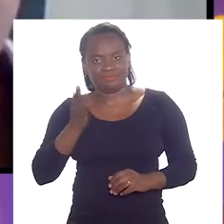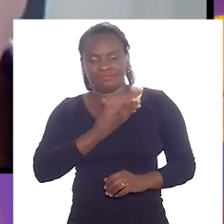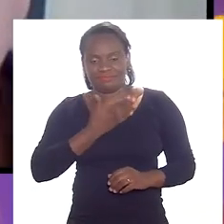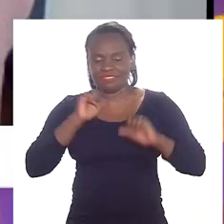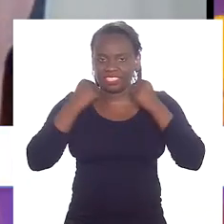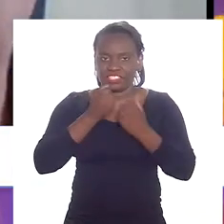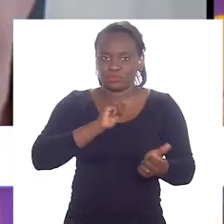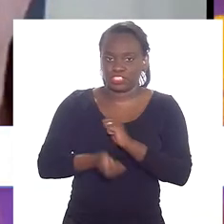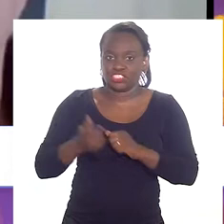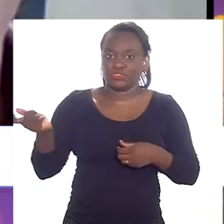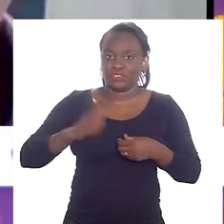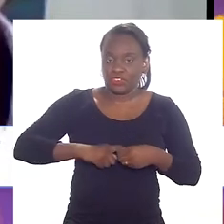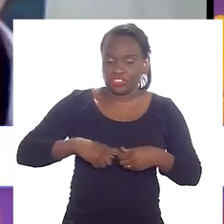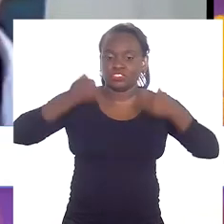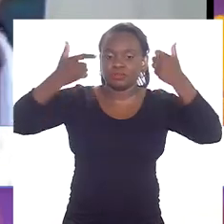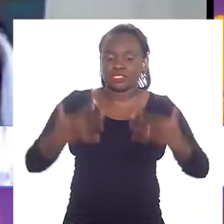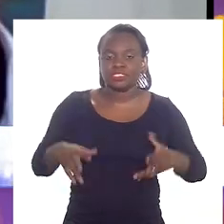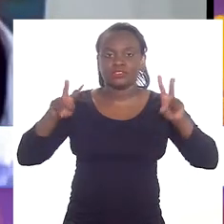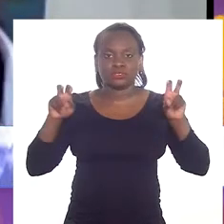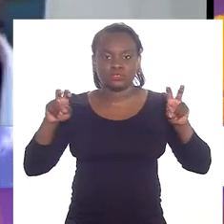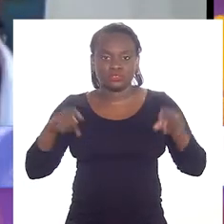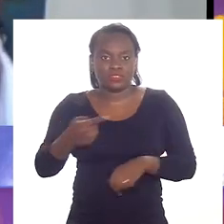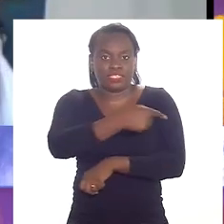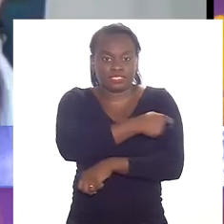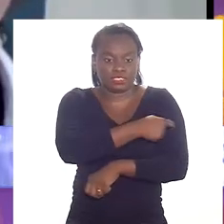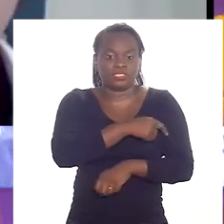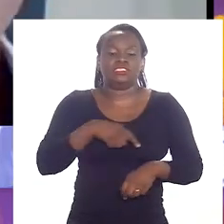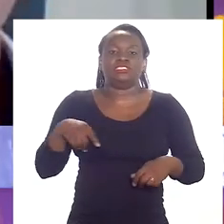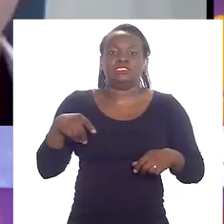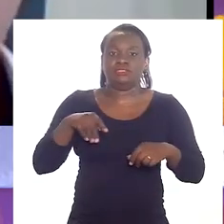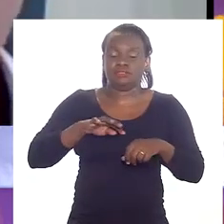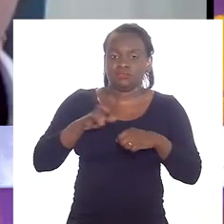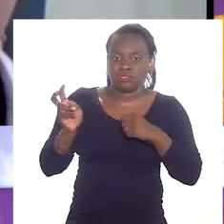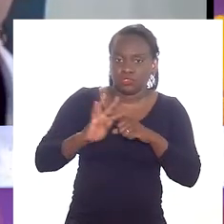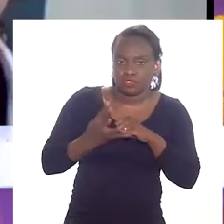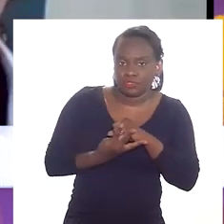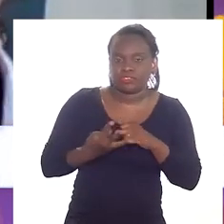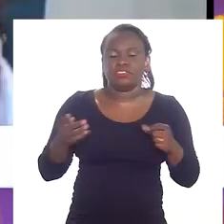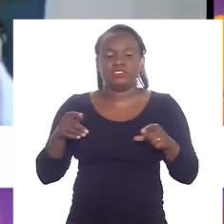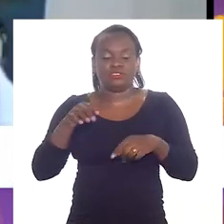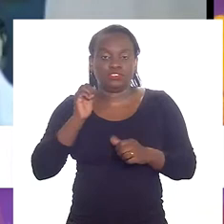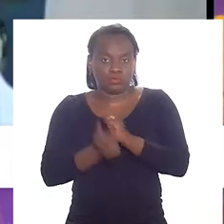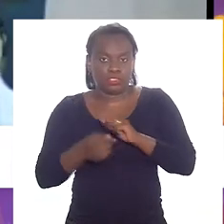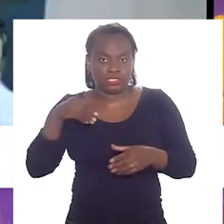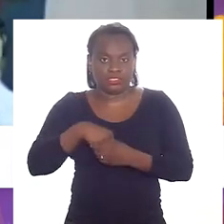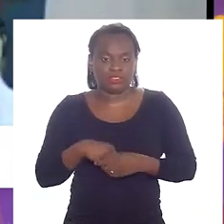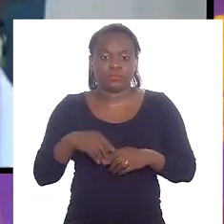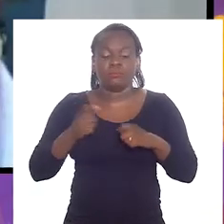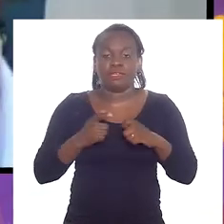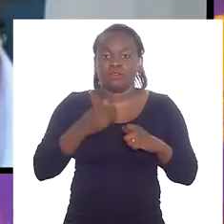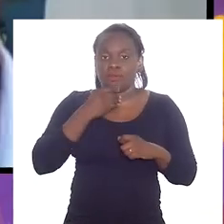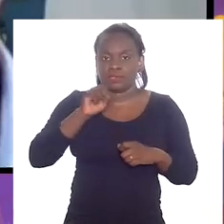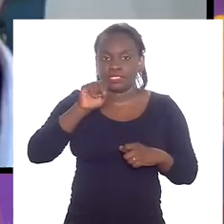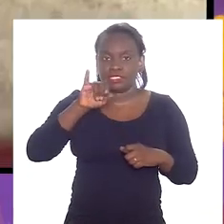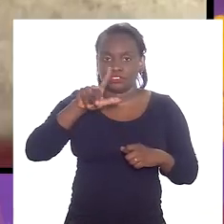Alô, amigos do Arena Esportiva, estamos de volta tratando do assunto vacinas, imunização, Covid-19 no esporte, com